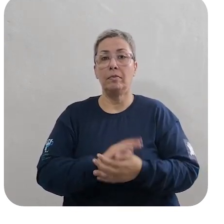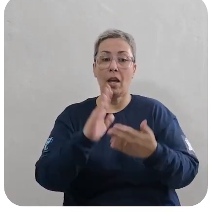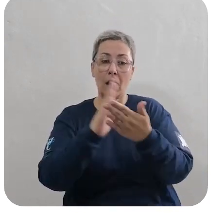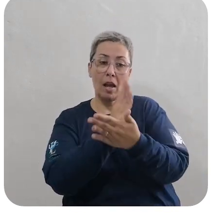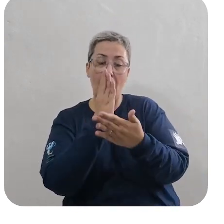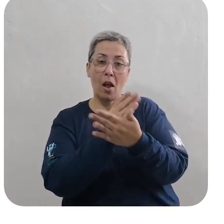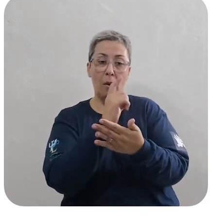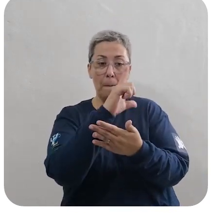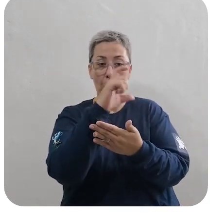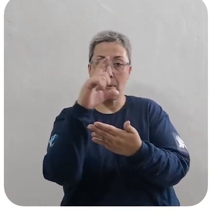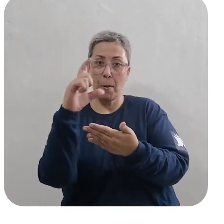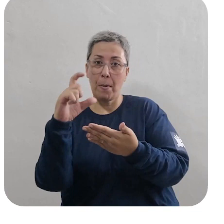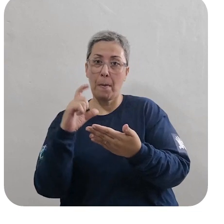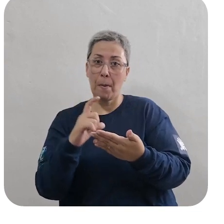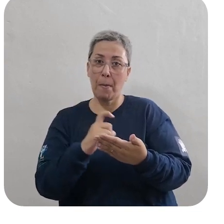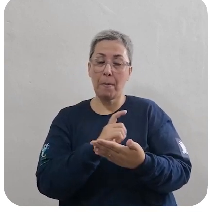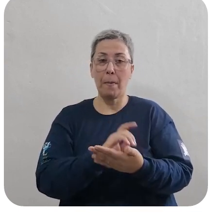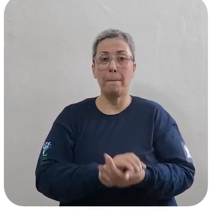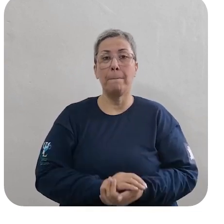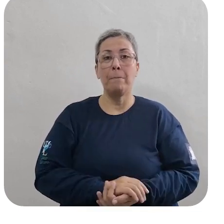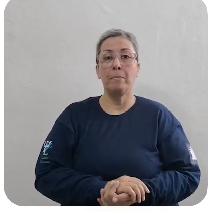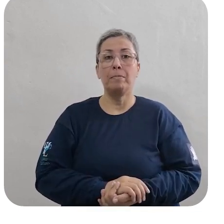álbum de figurinhas.